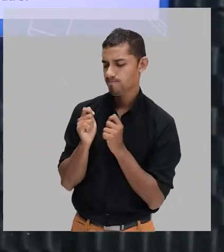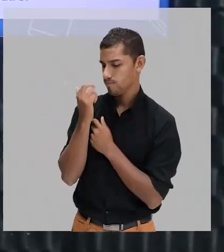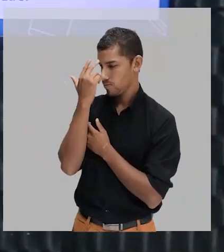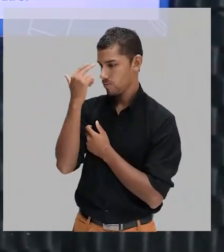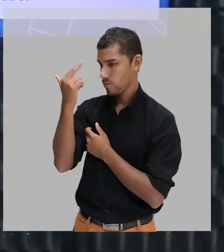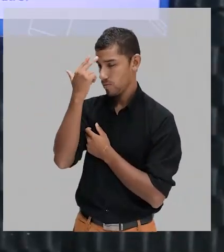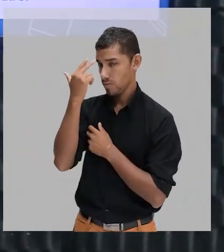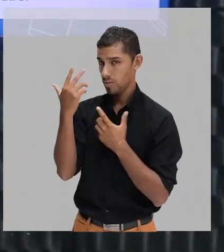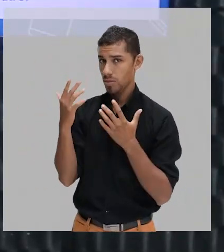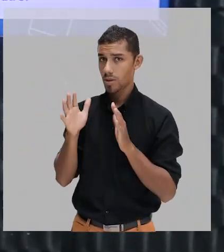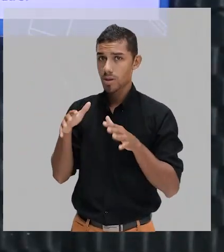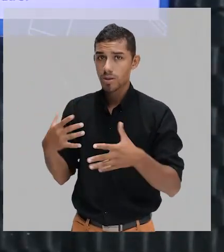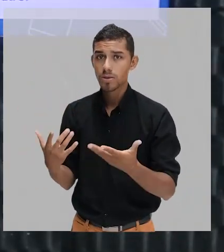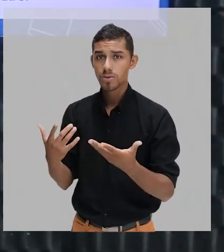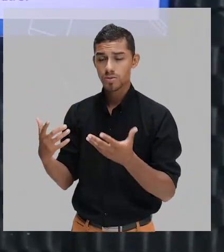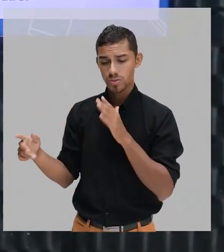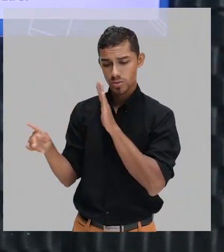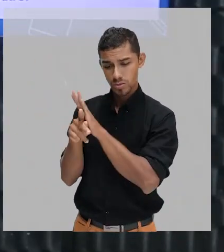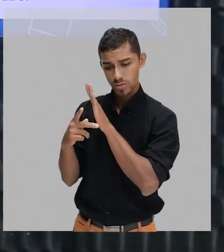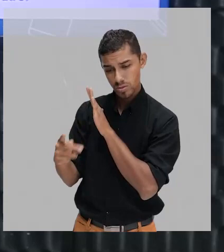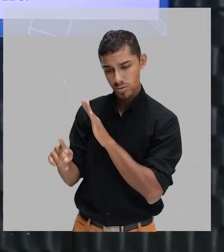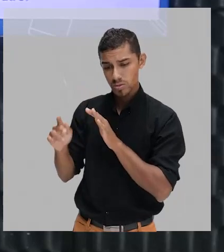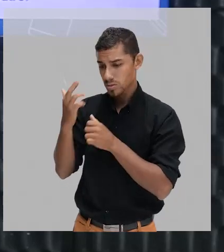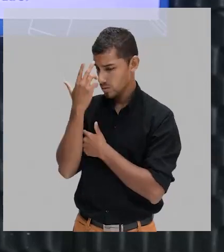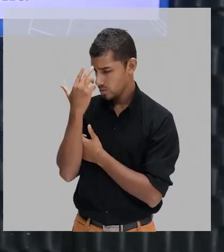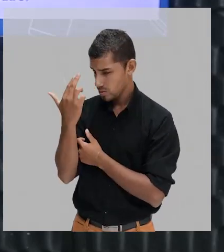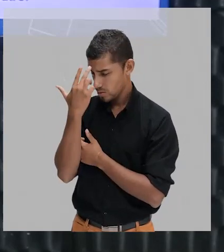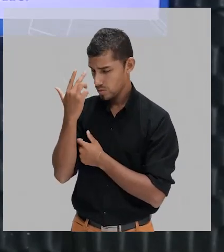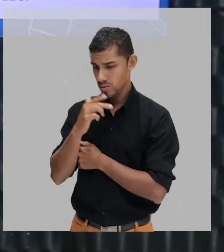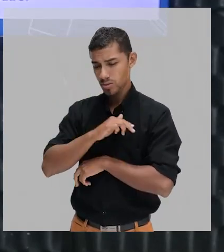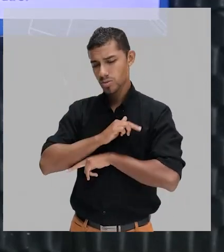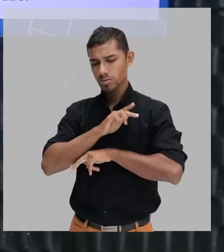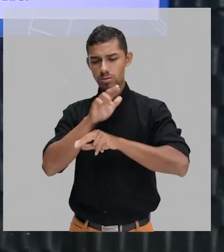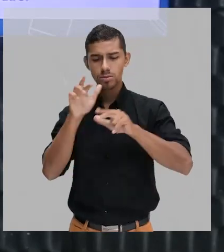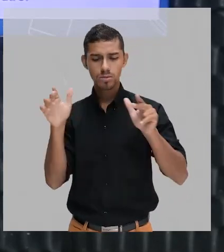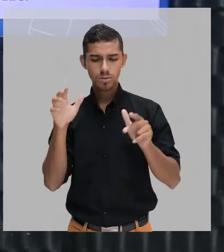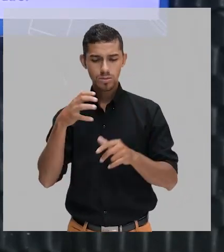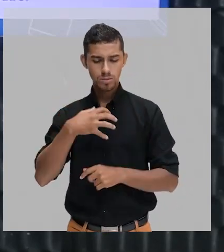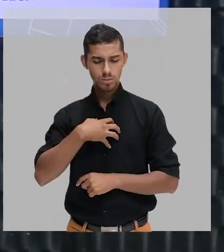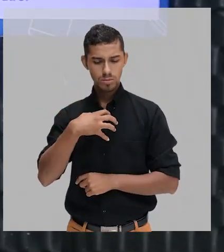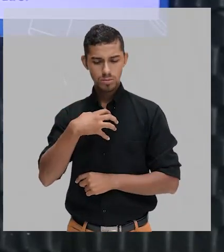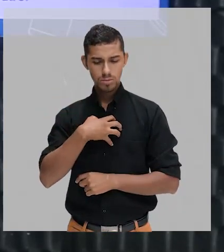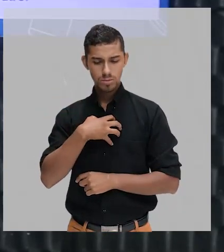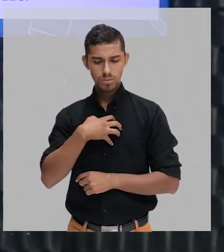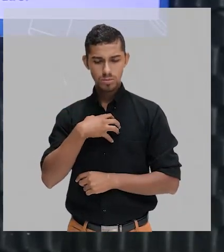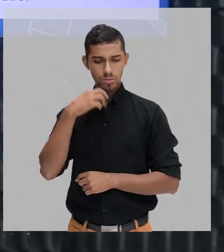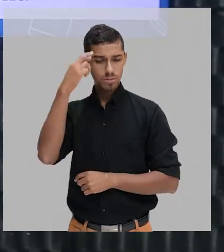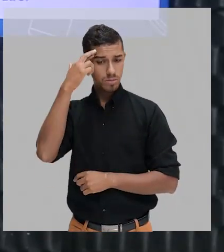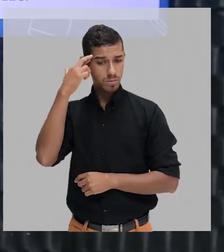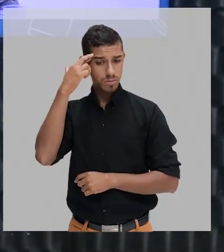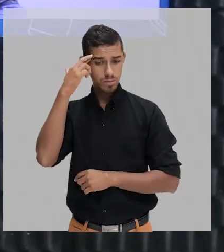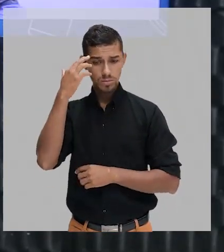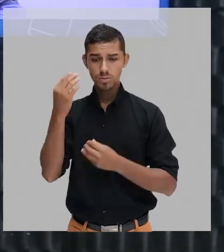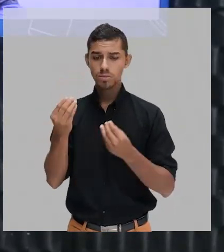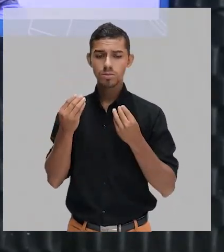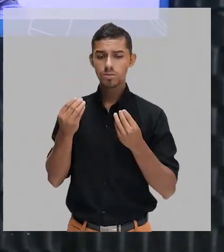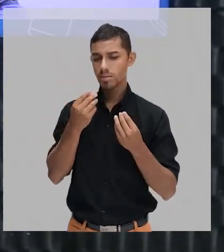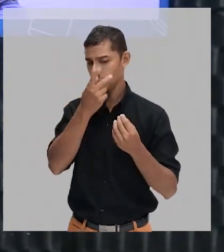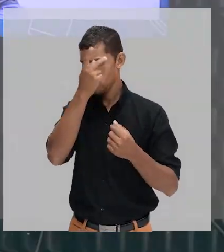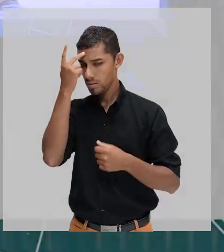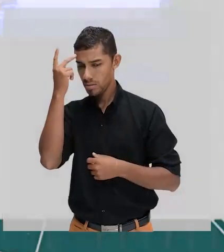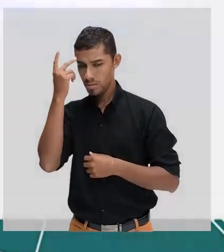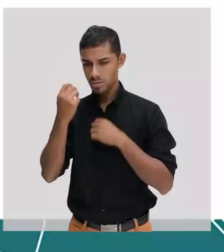certo? E é nessas histórias a gente trabalha uma série de sentimentos e reflexões para quem vai assistir, mas também para quem produz o